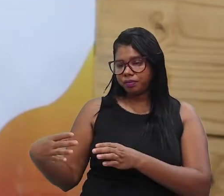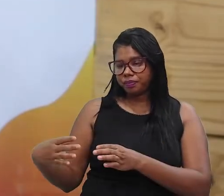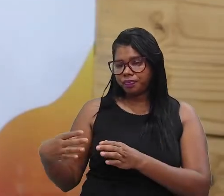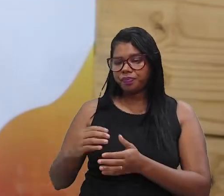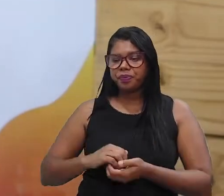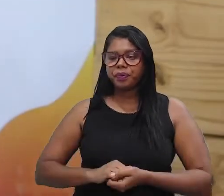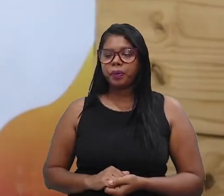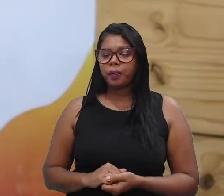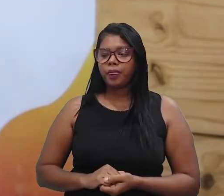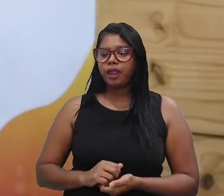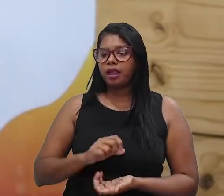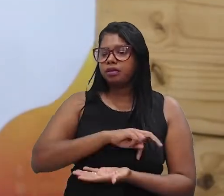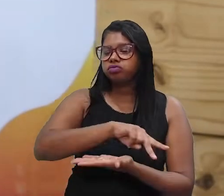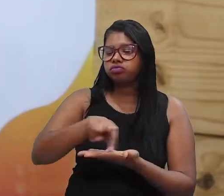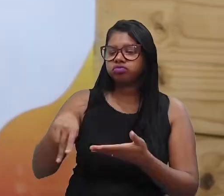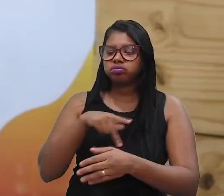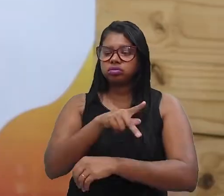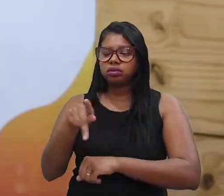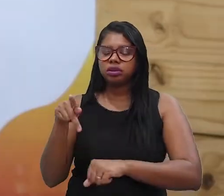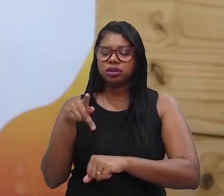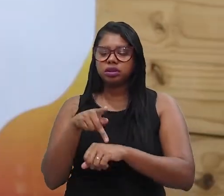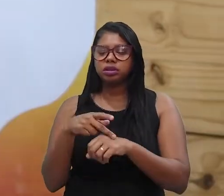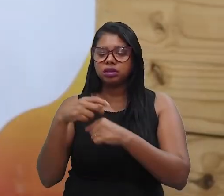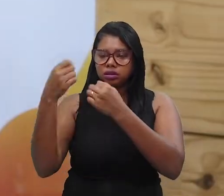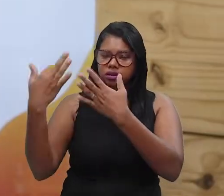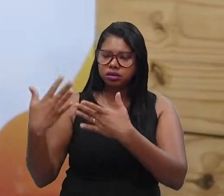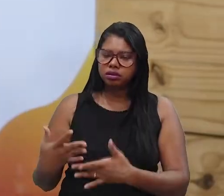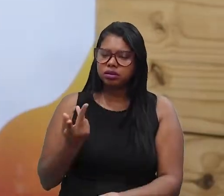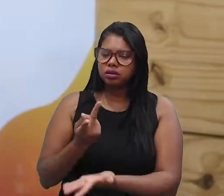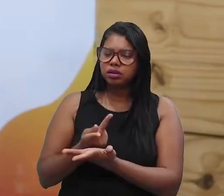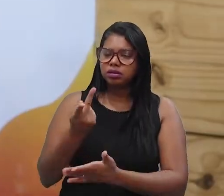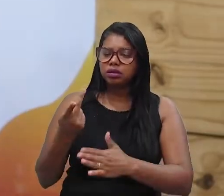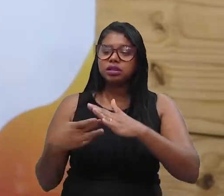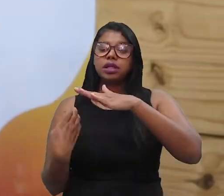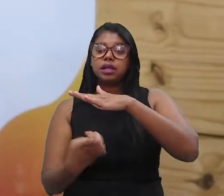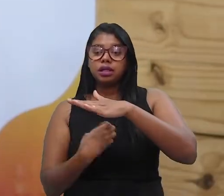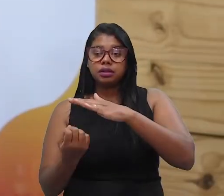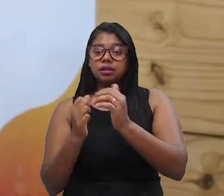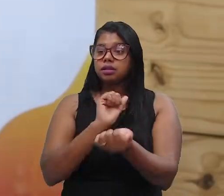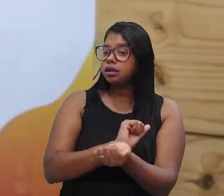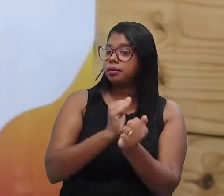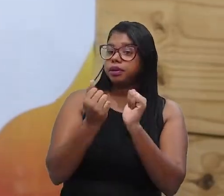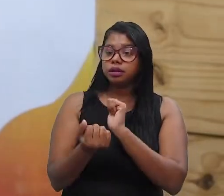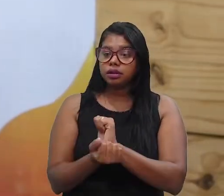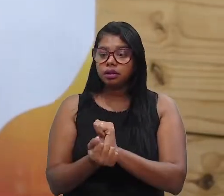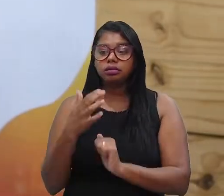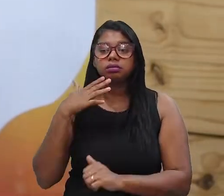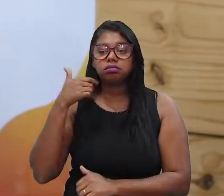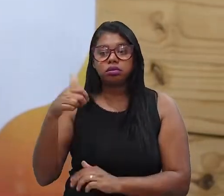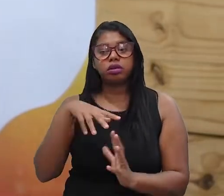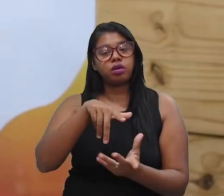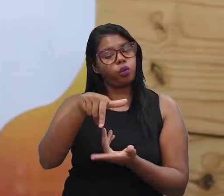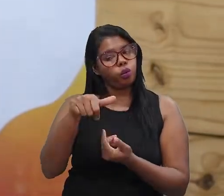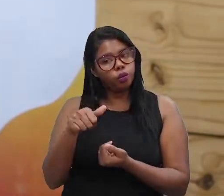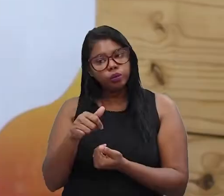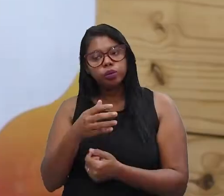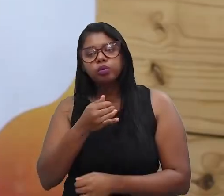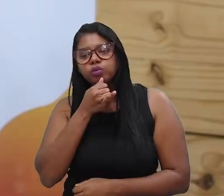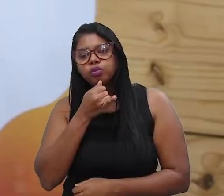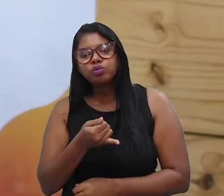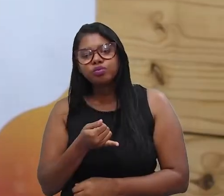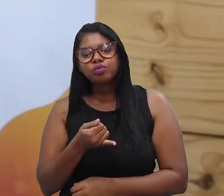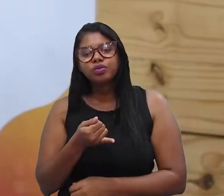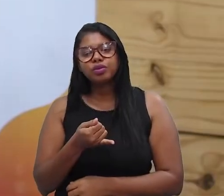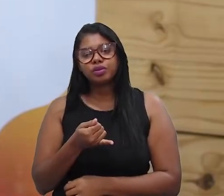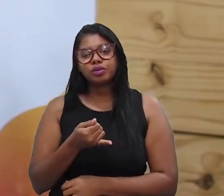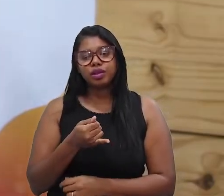com os países a respeito da necessidade das empresas se adaptaram? Quando ele faz isso, ele diz, olha, a